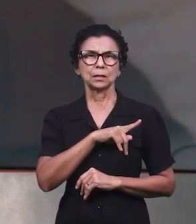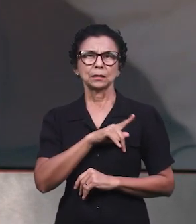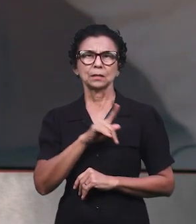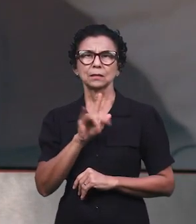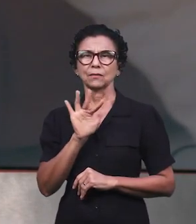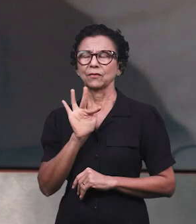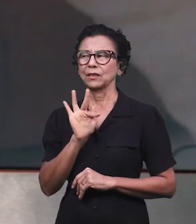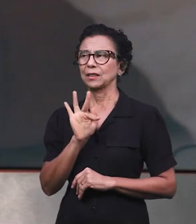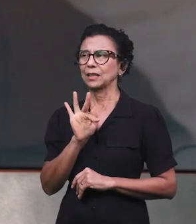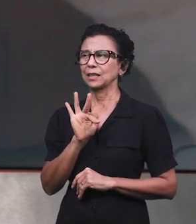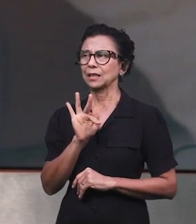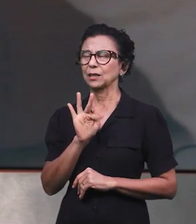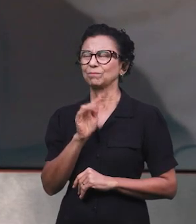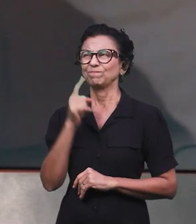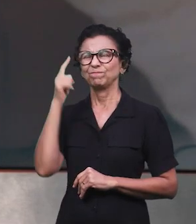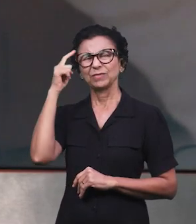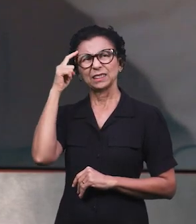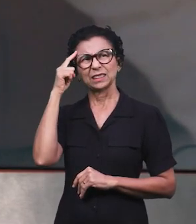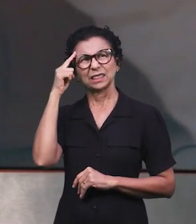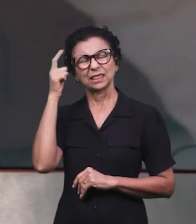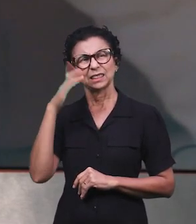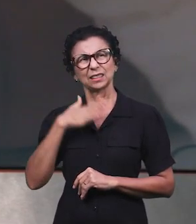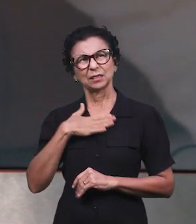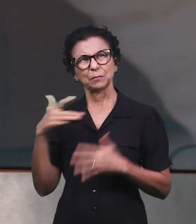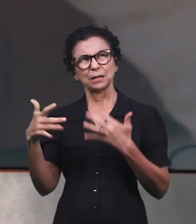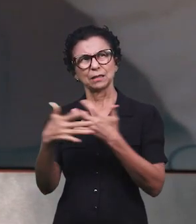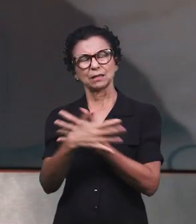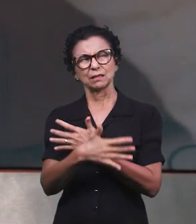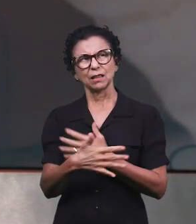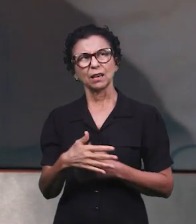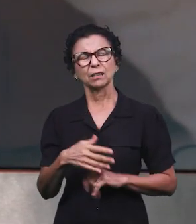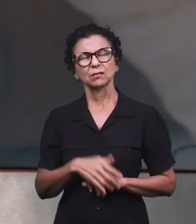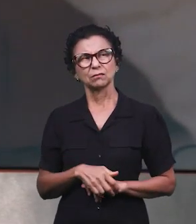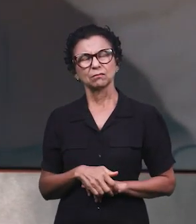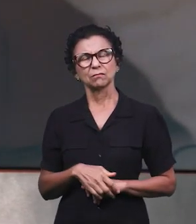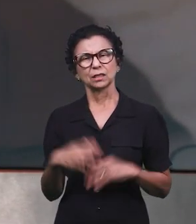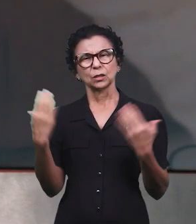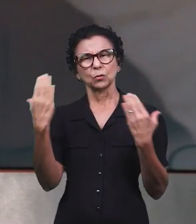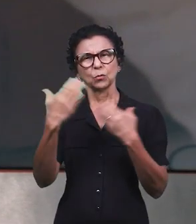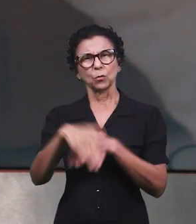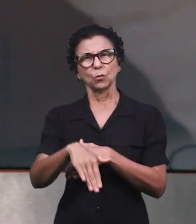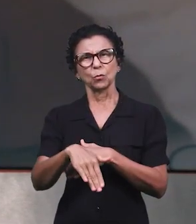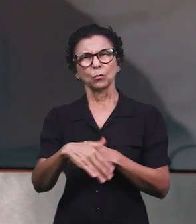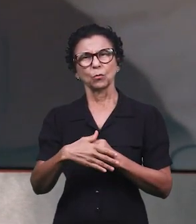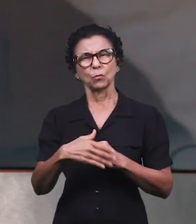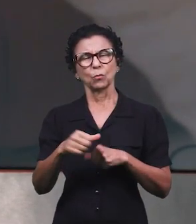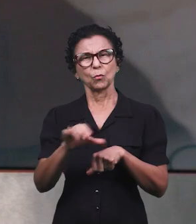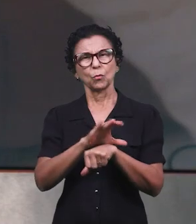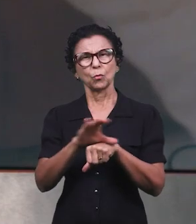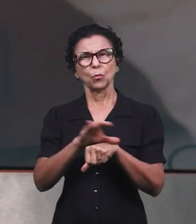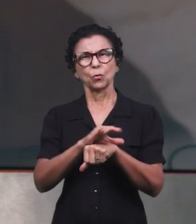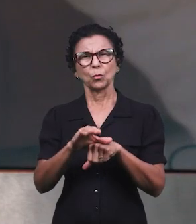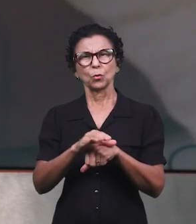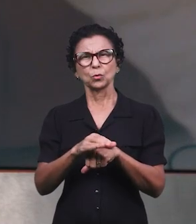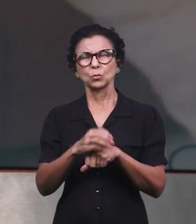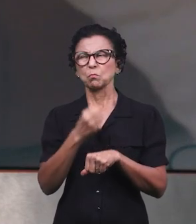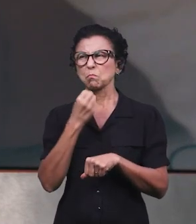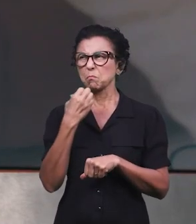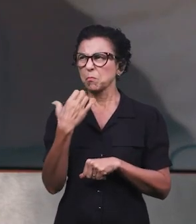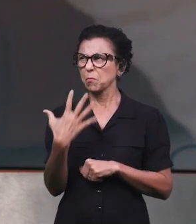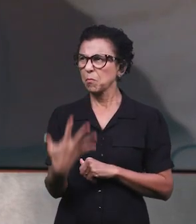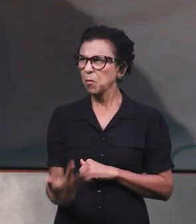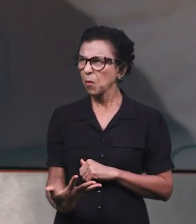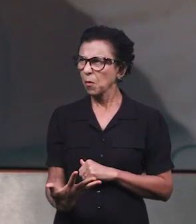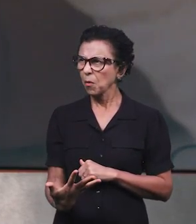curso preparatório completo para o concurso da Polícia Federal? Às vezes é difícil encontrar, tá? A oferta